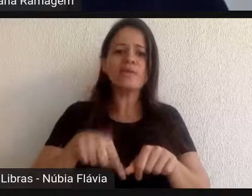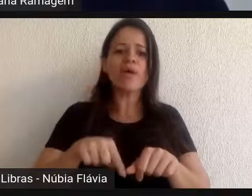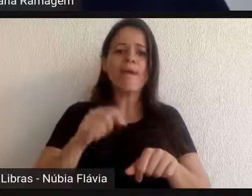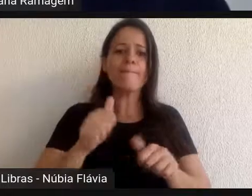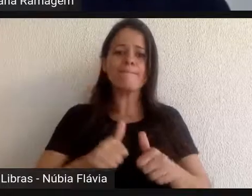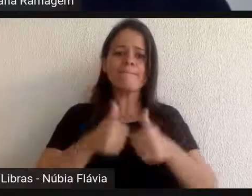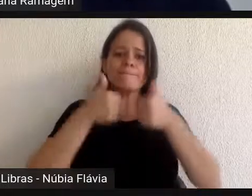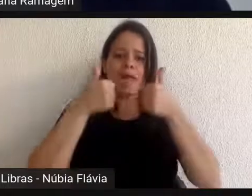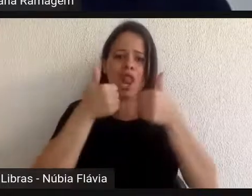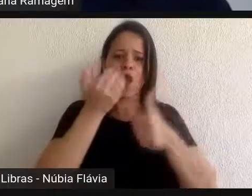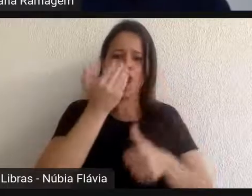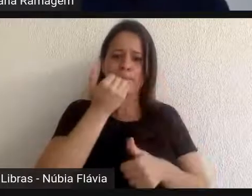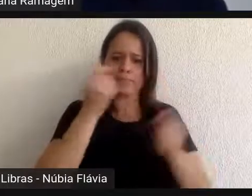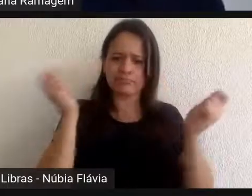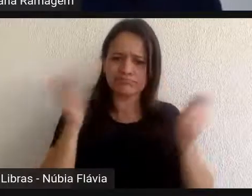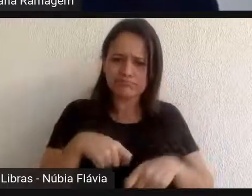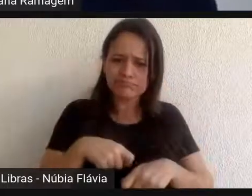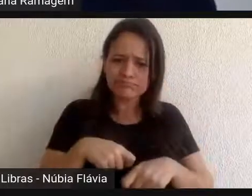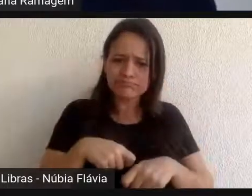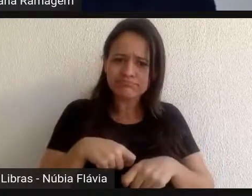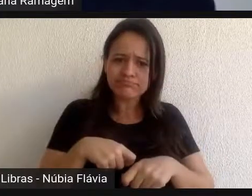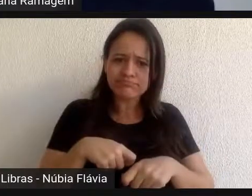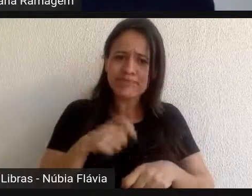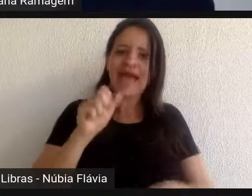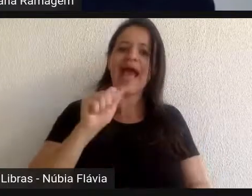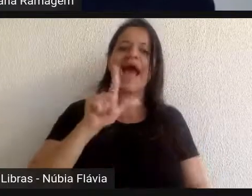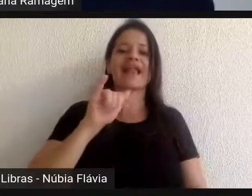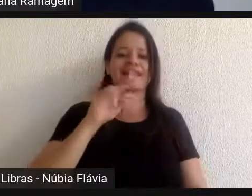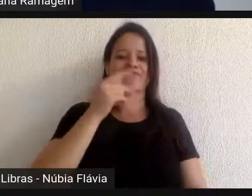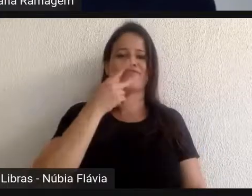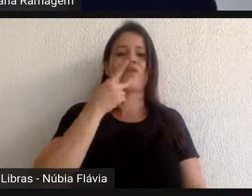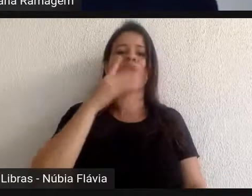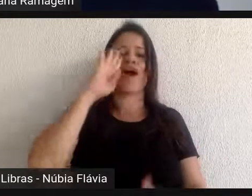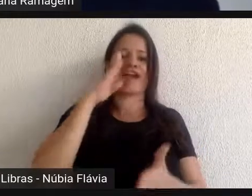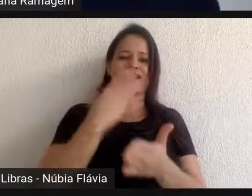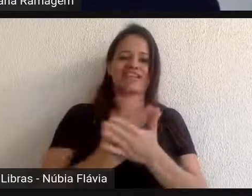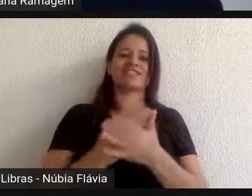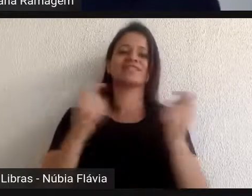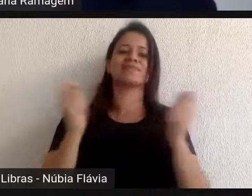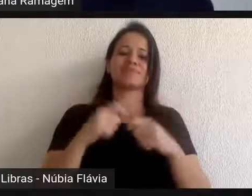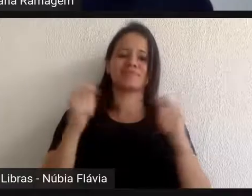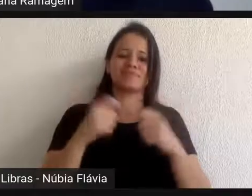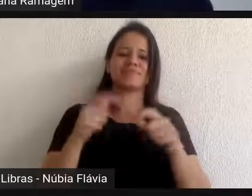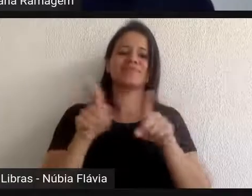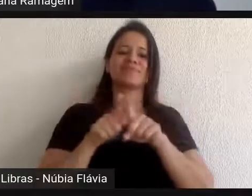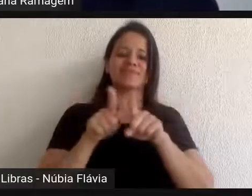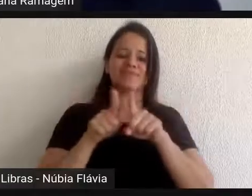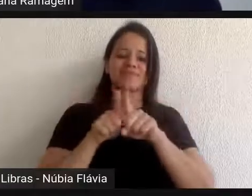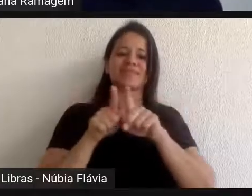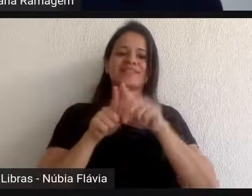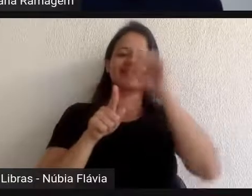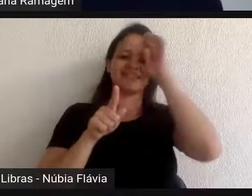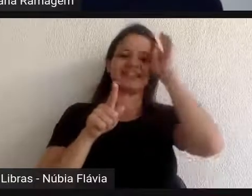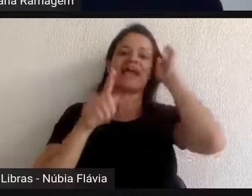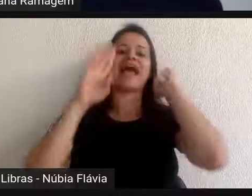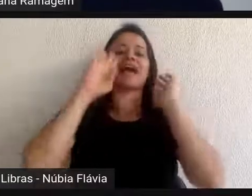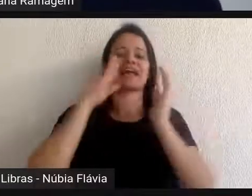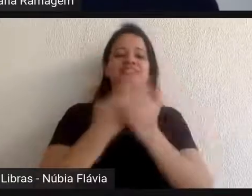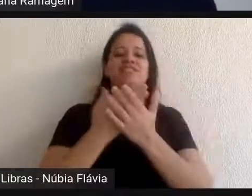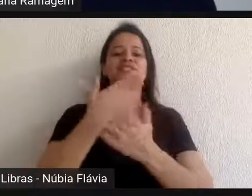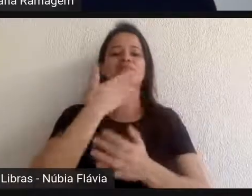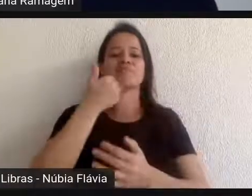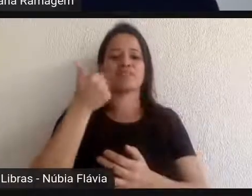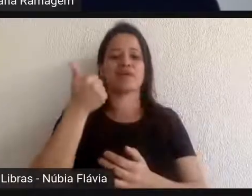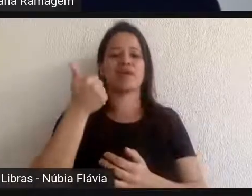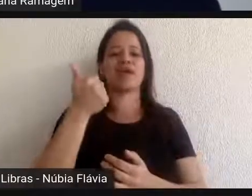melhor alimentação, né? Acredito. E junto disso eu queria também, aí é uma pergunta minha, essas